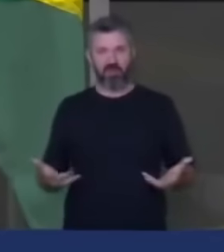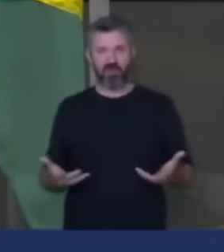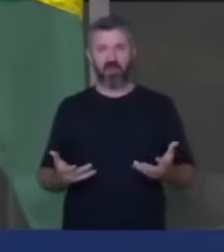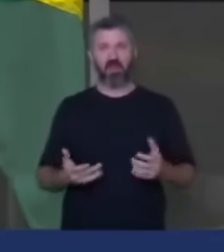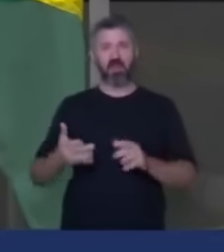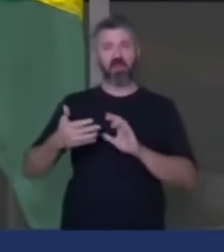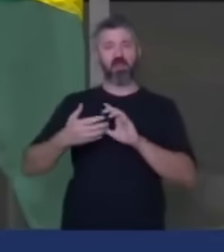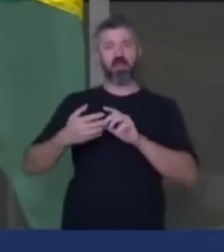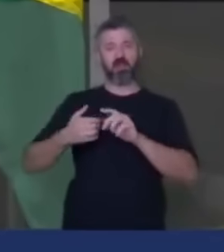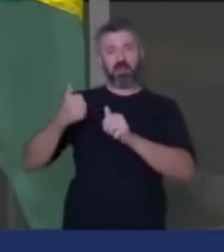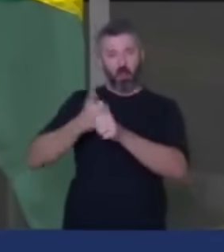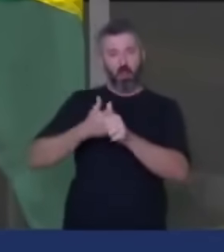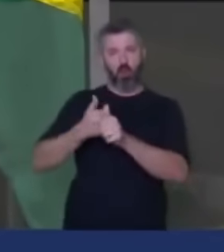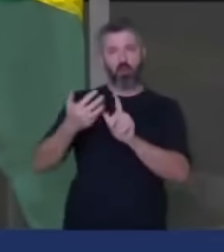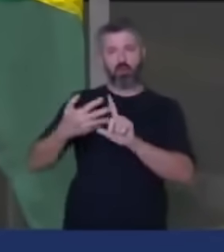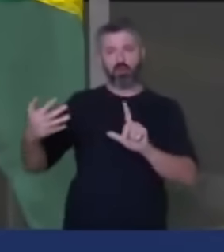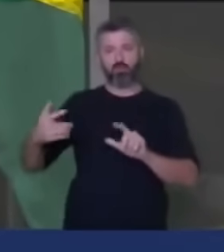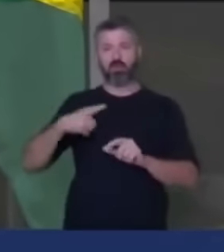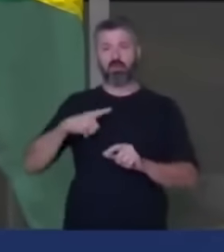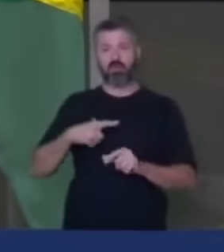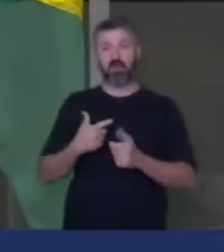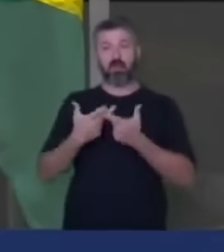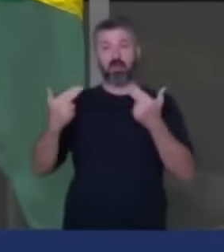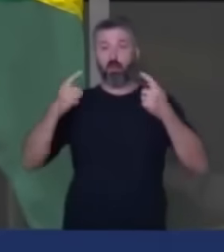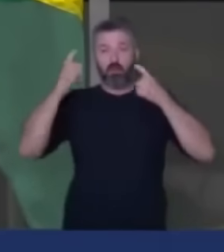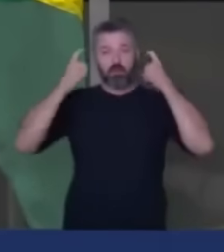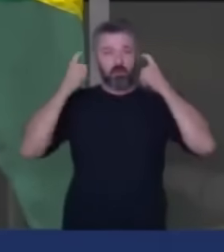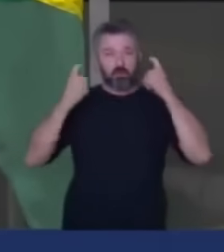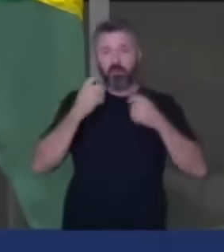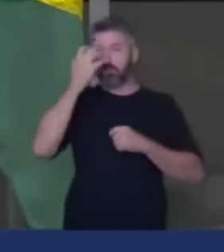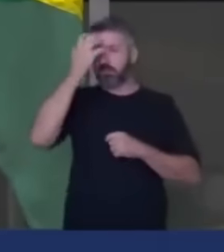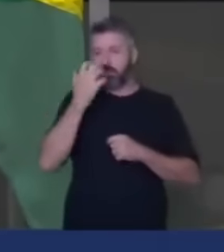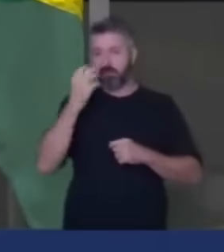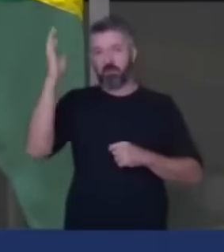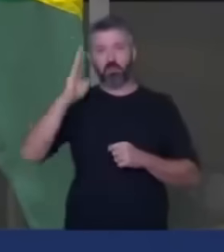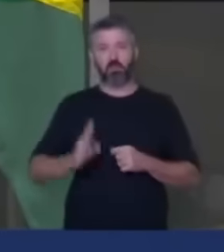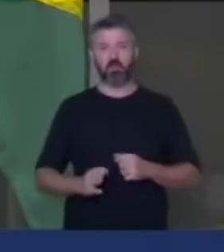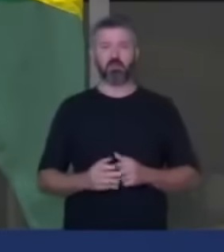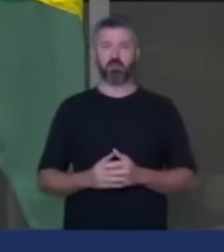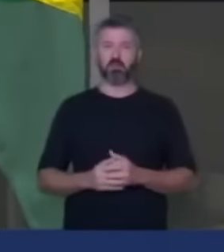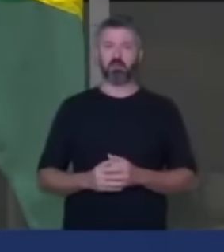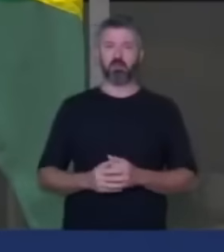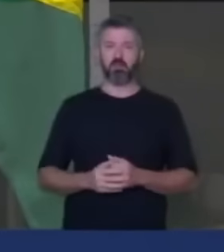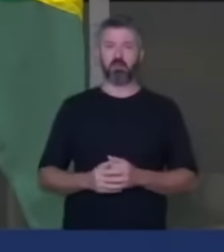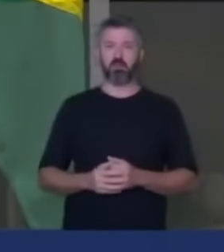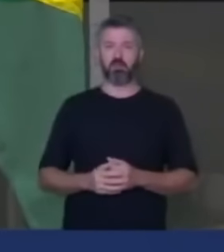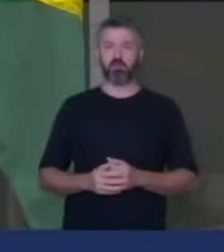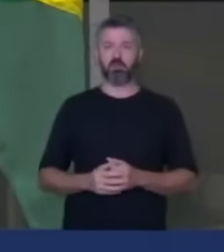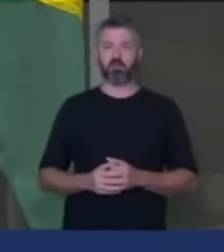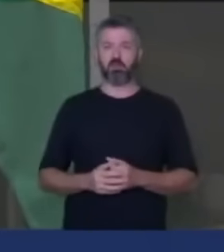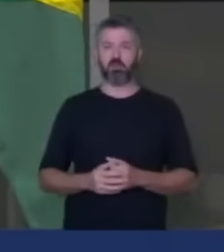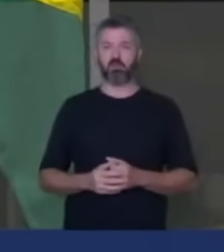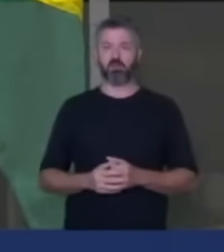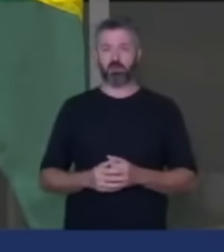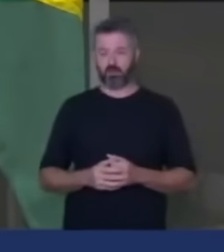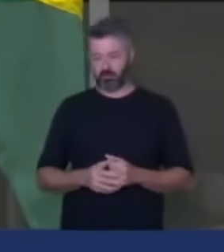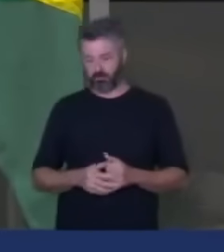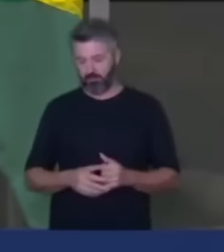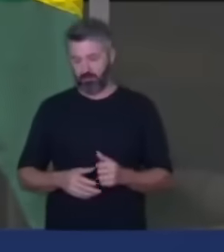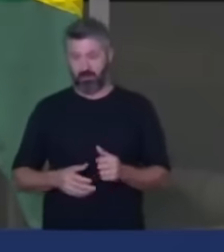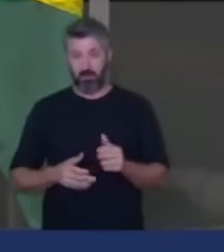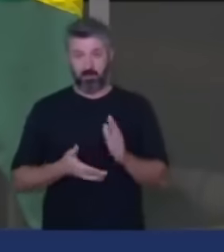causa que traz tanta preocupação seriedade para o nosso país Homofobia é